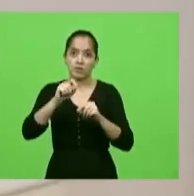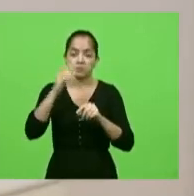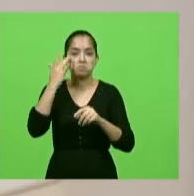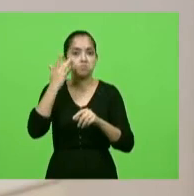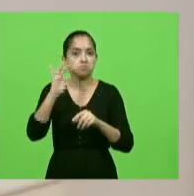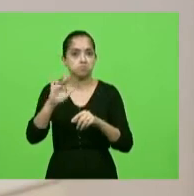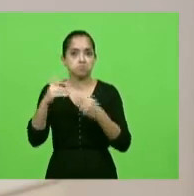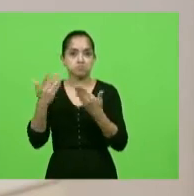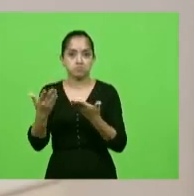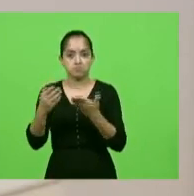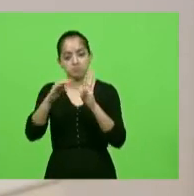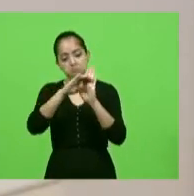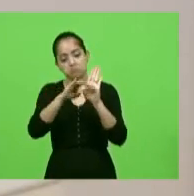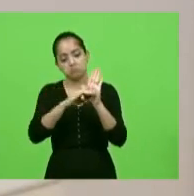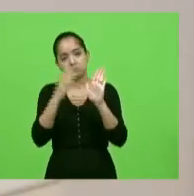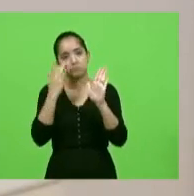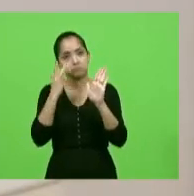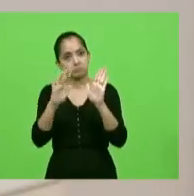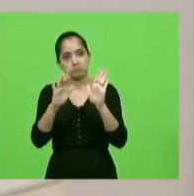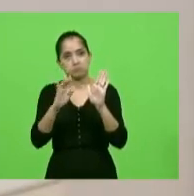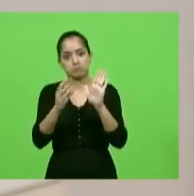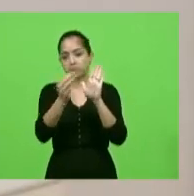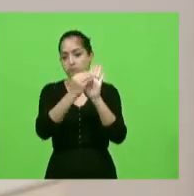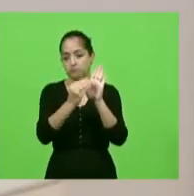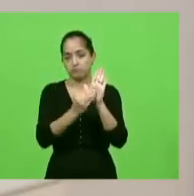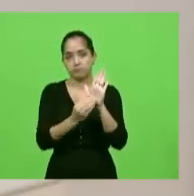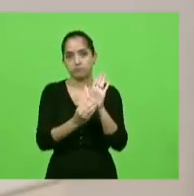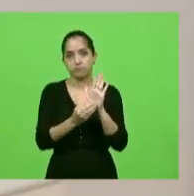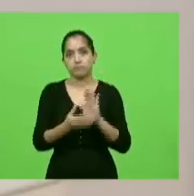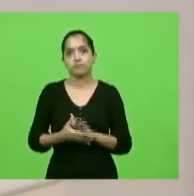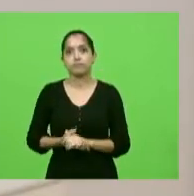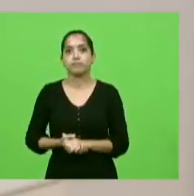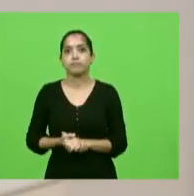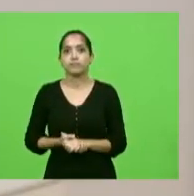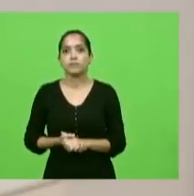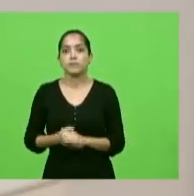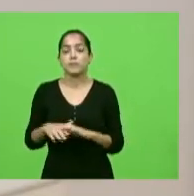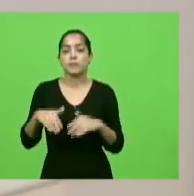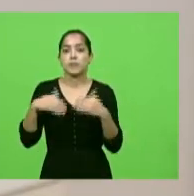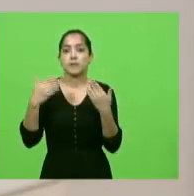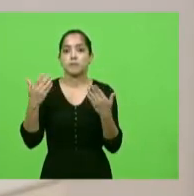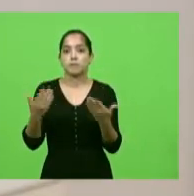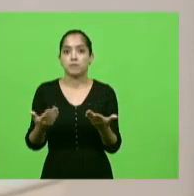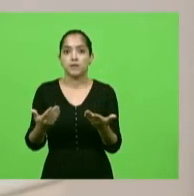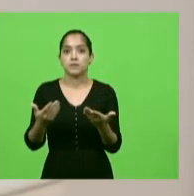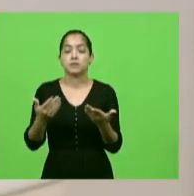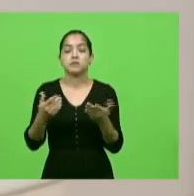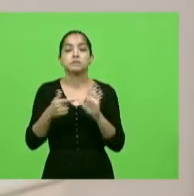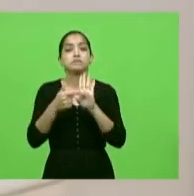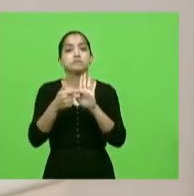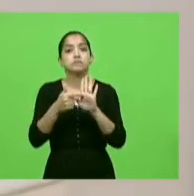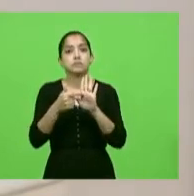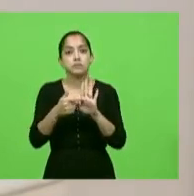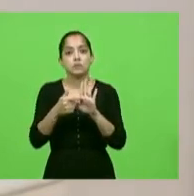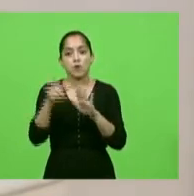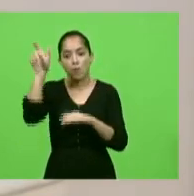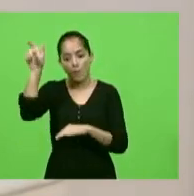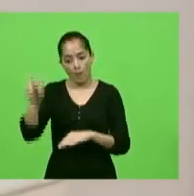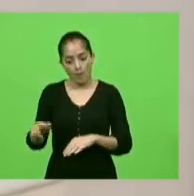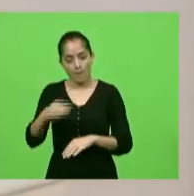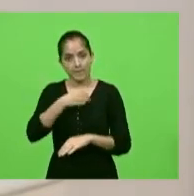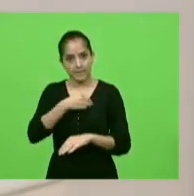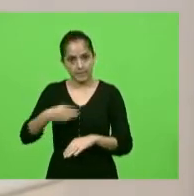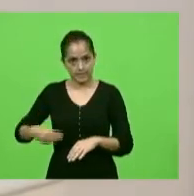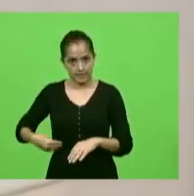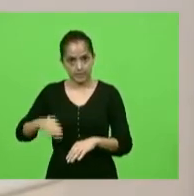seu conteúdo. O que não está nos autos não está no mundo, Excelência. No mais, enfatizo que o ministro Benedito Gonçalves, ao